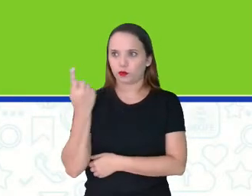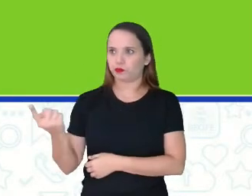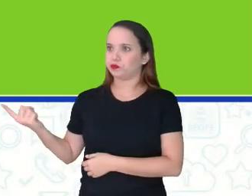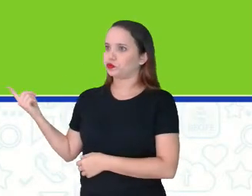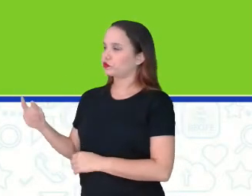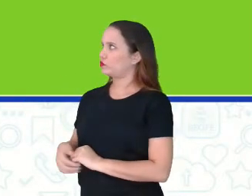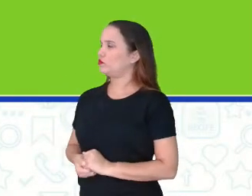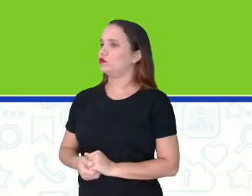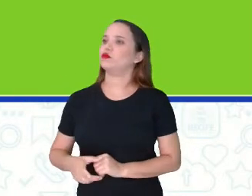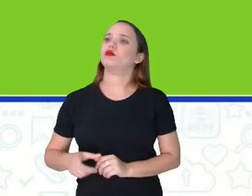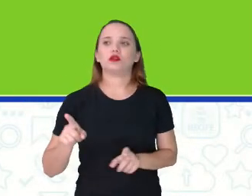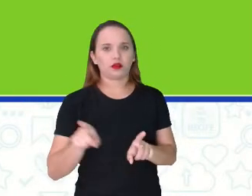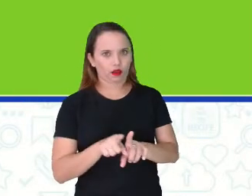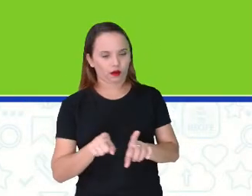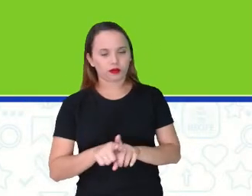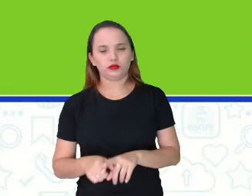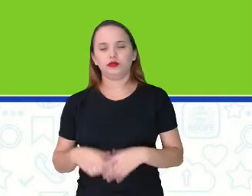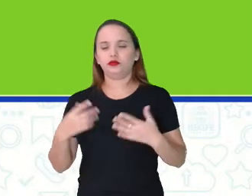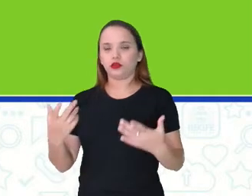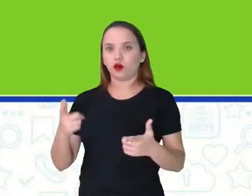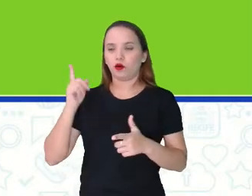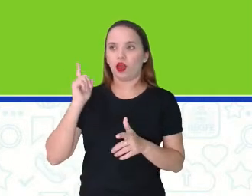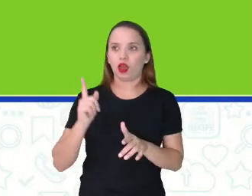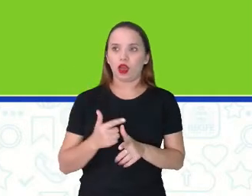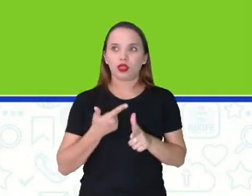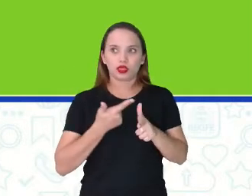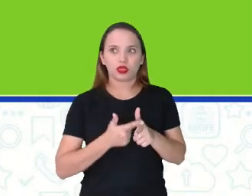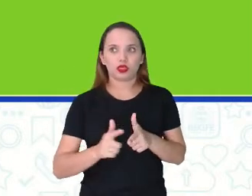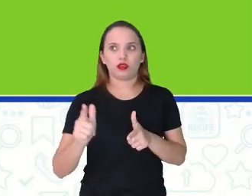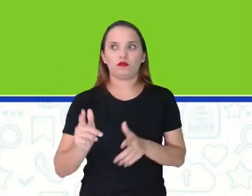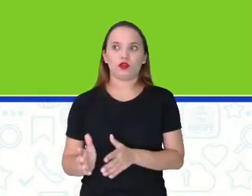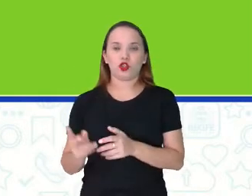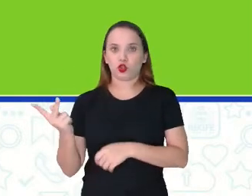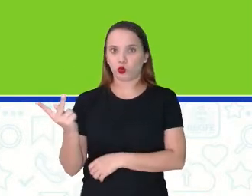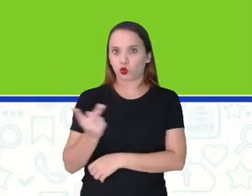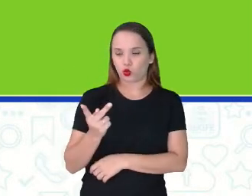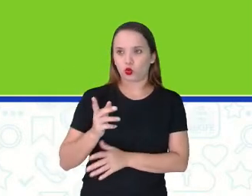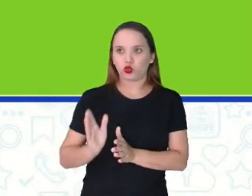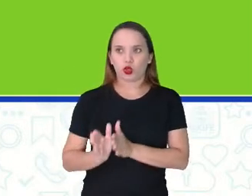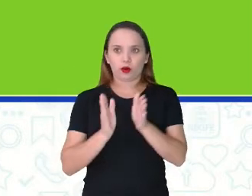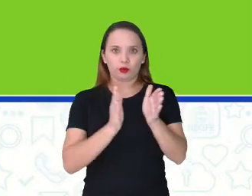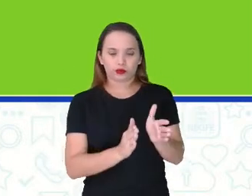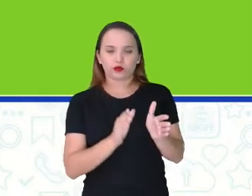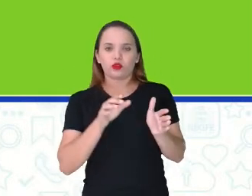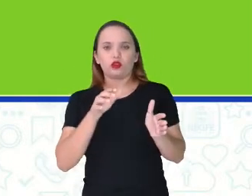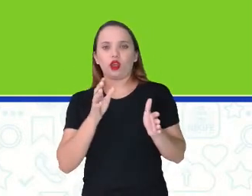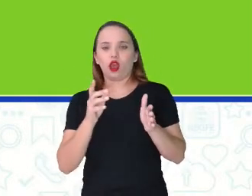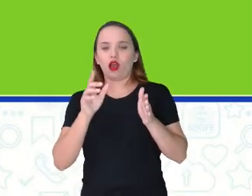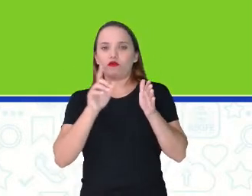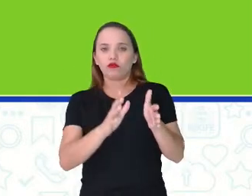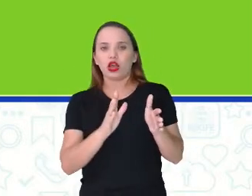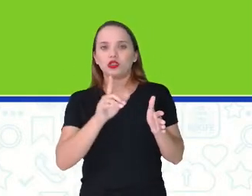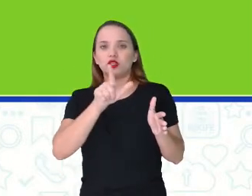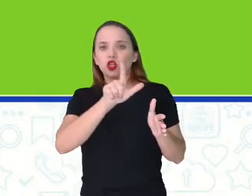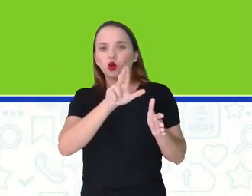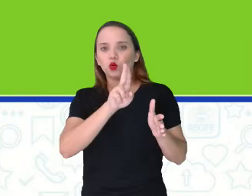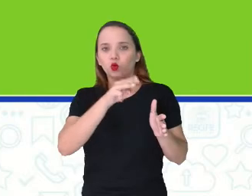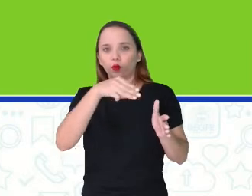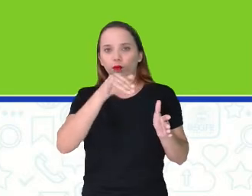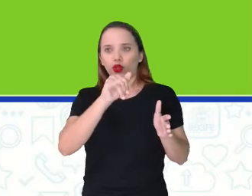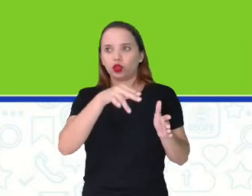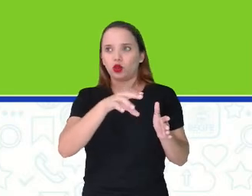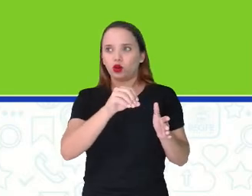ou também fases. Então, são a fase luminosa ou fotoquímica e a fase de fixação